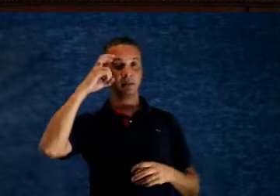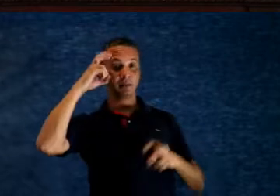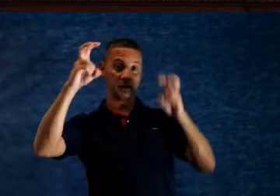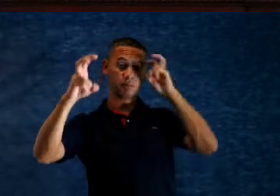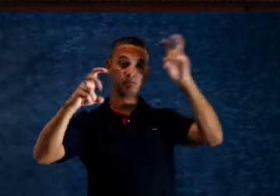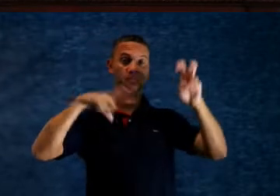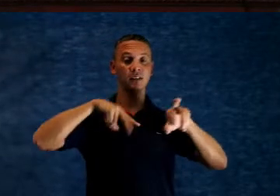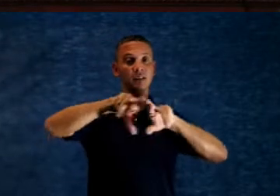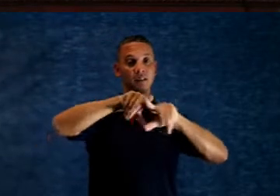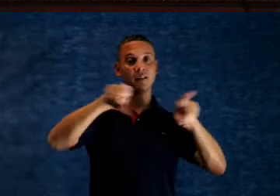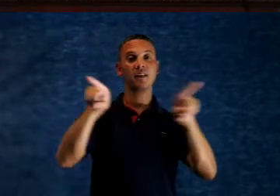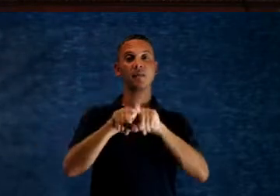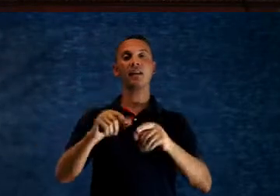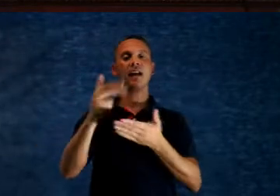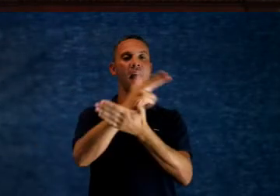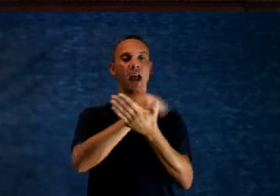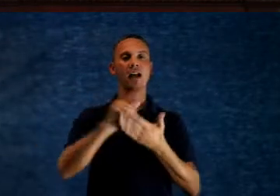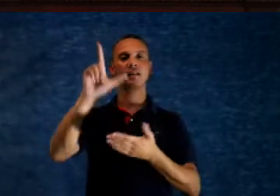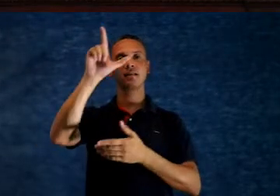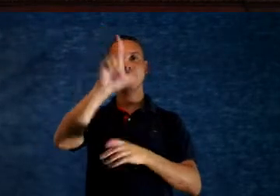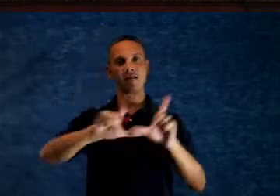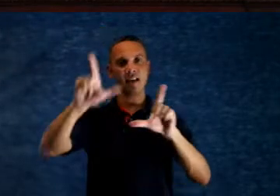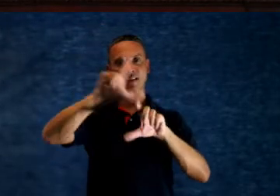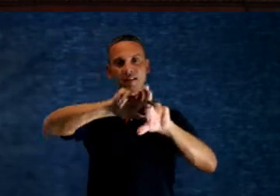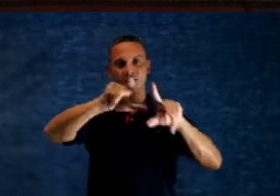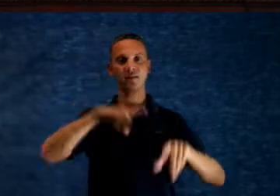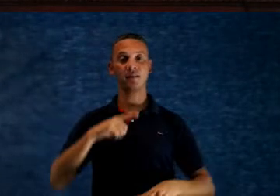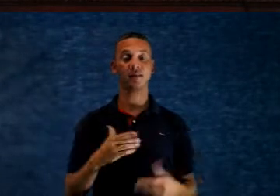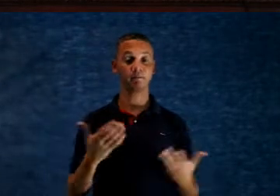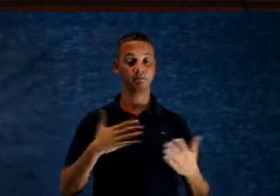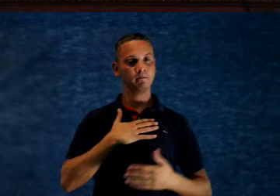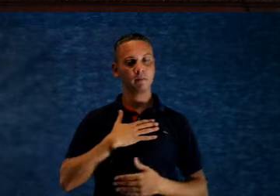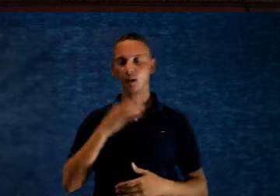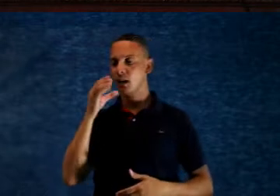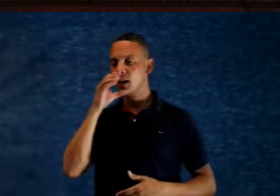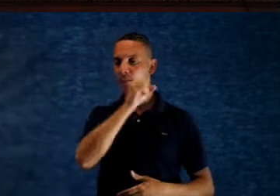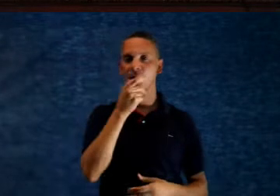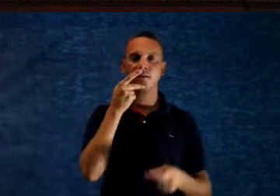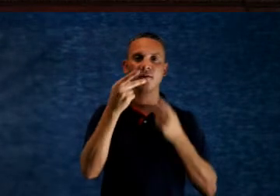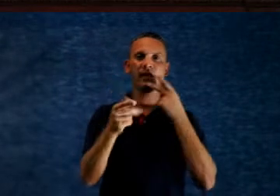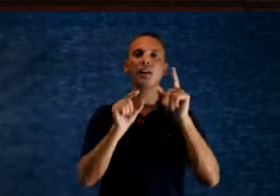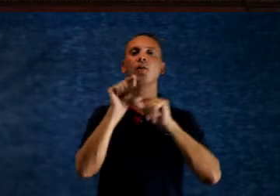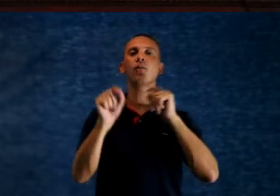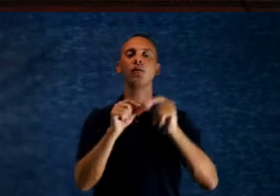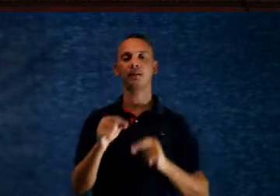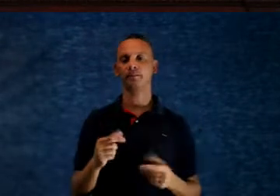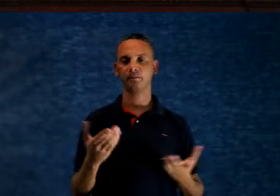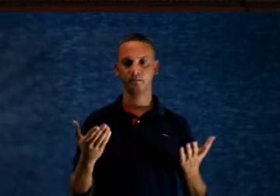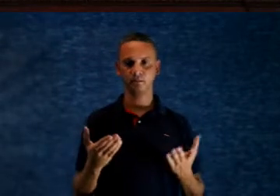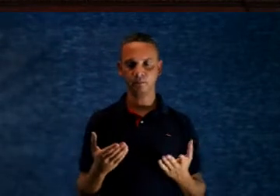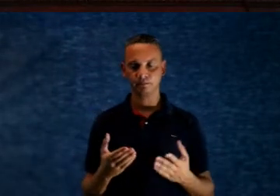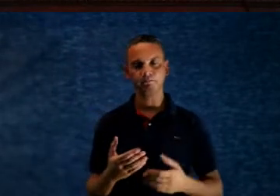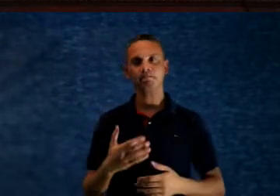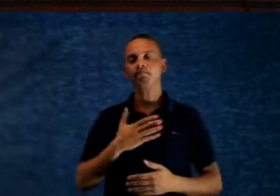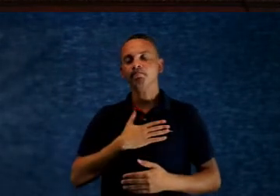se inclui a área das artes e das letras. Eu gostaria, rapidamente, de dirigir algumas palavras de